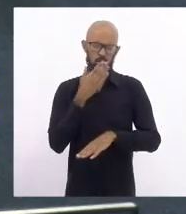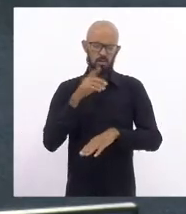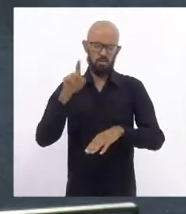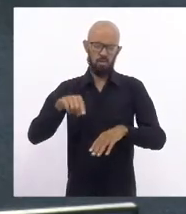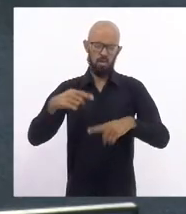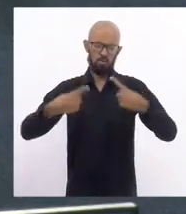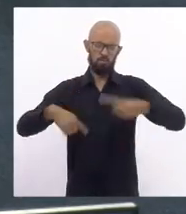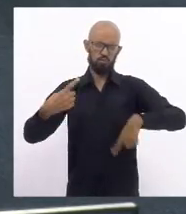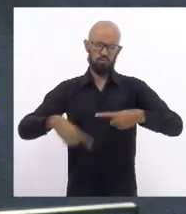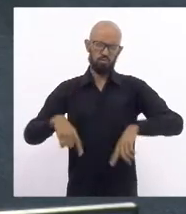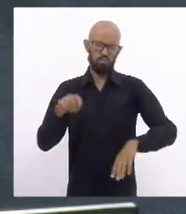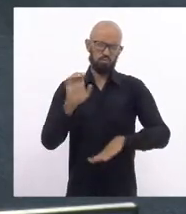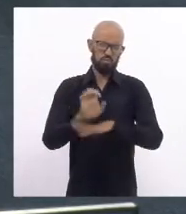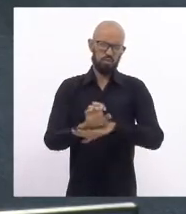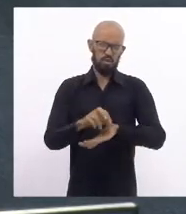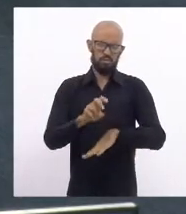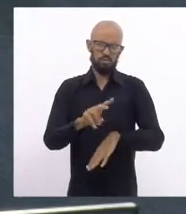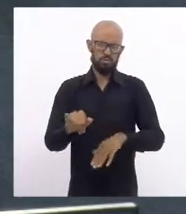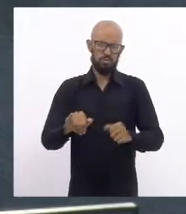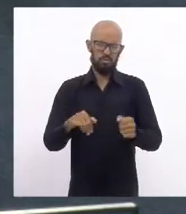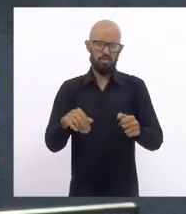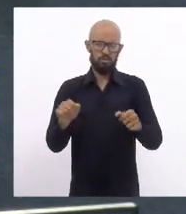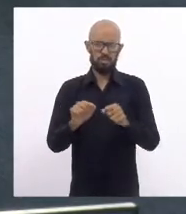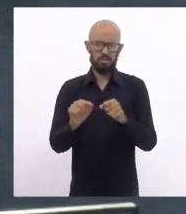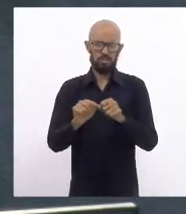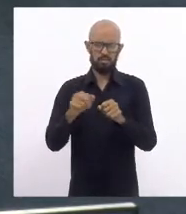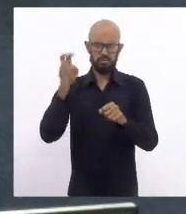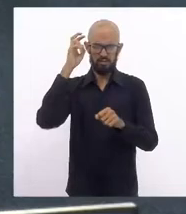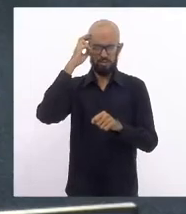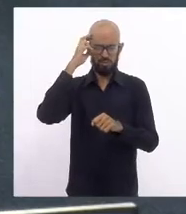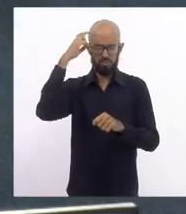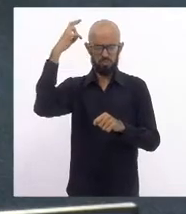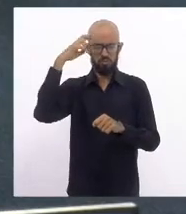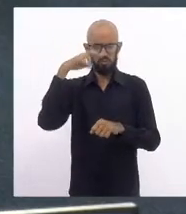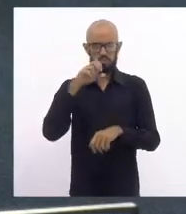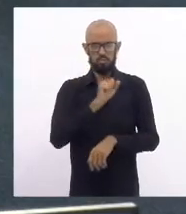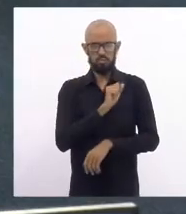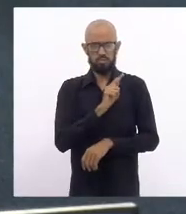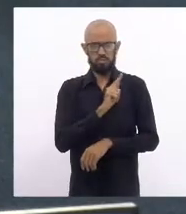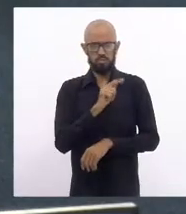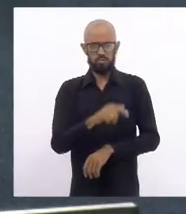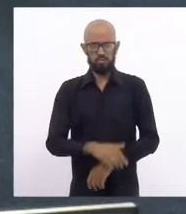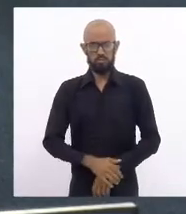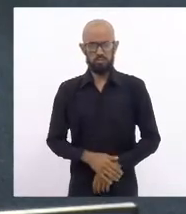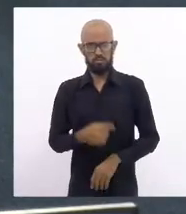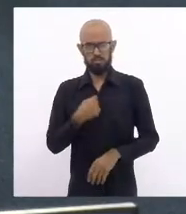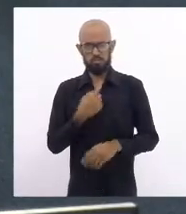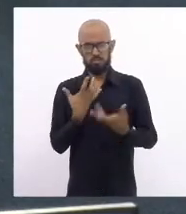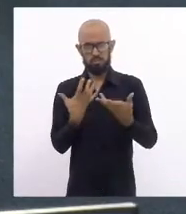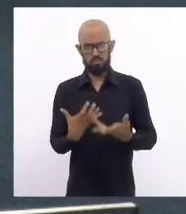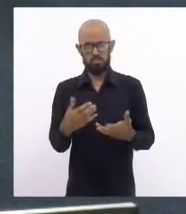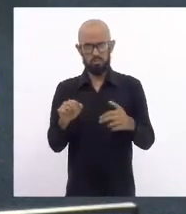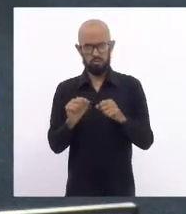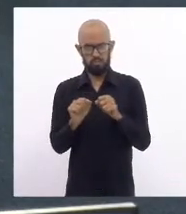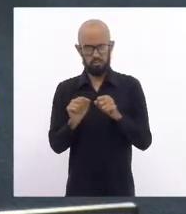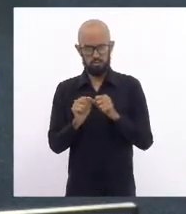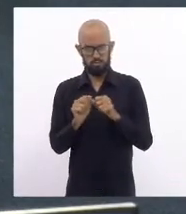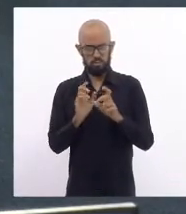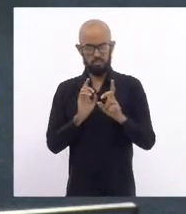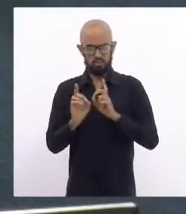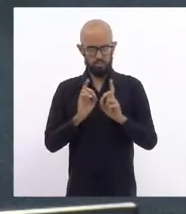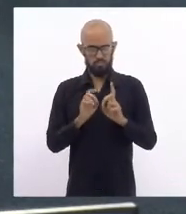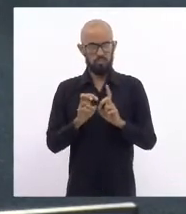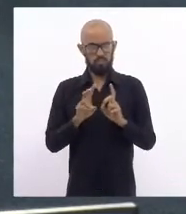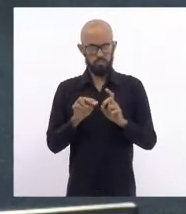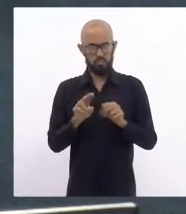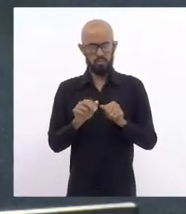que teremos, em especial, para a cultura da cidade de São Gonçalo? Eu quero fazer esse debate, eu vou fazer